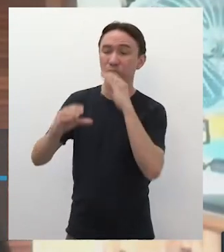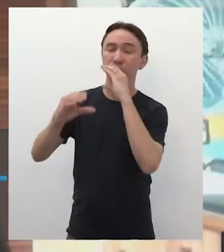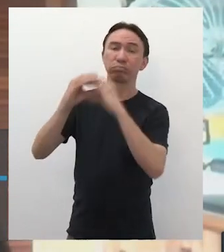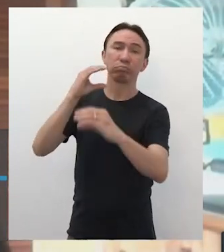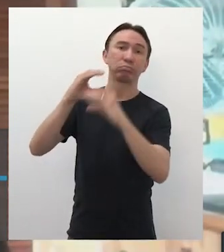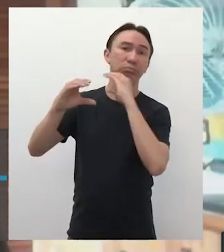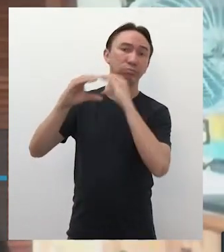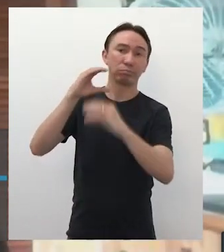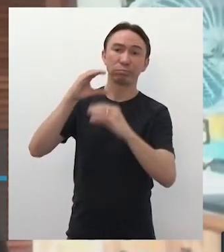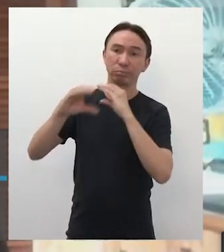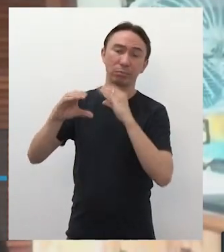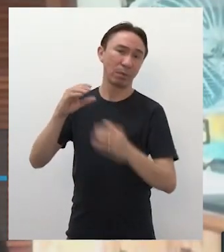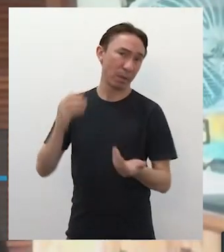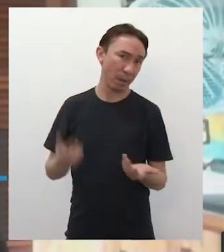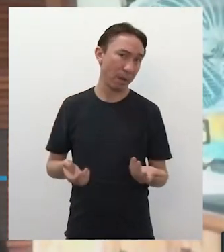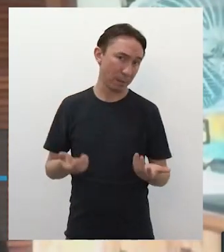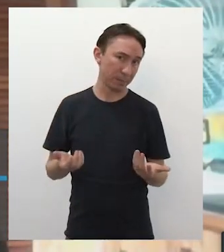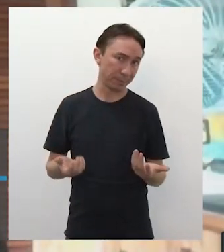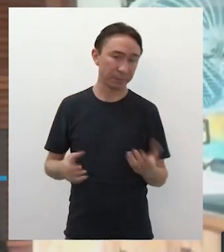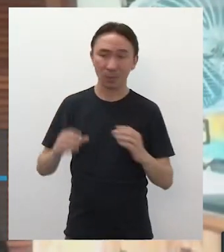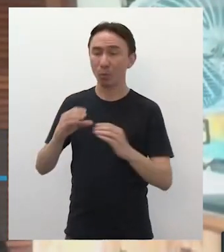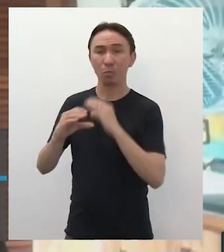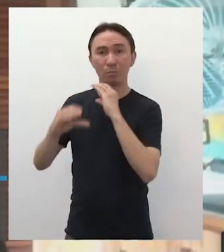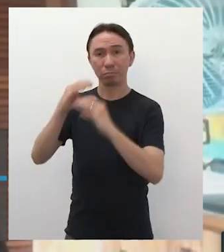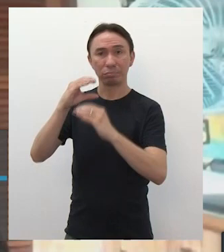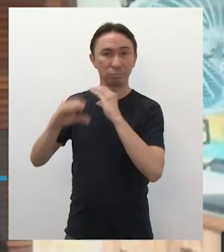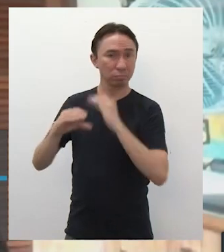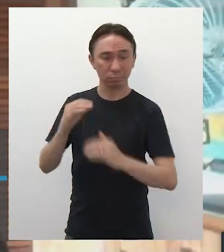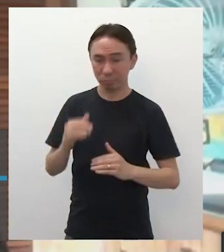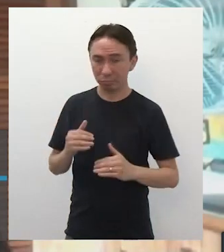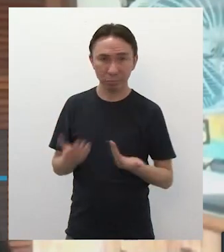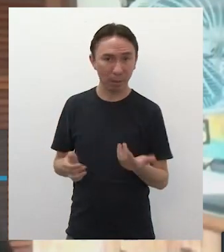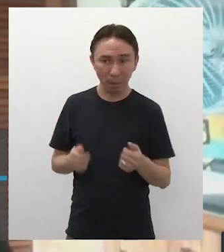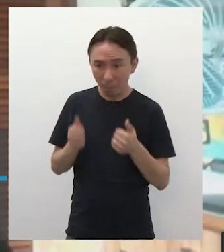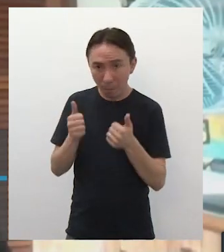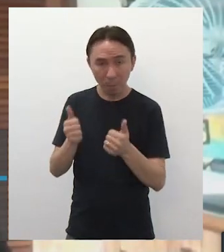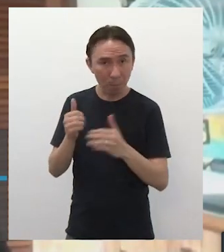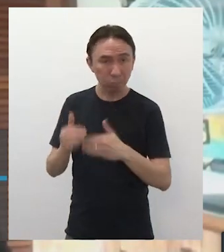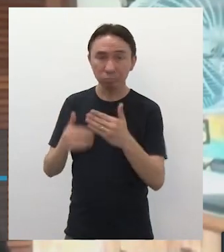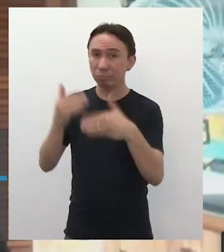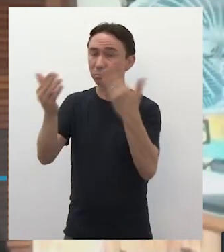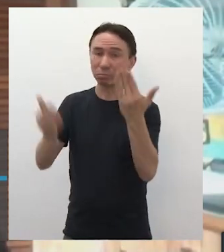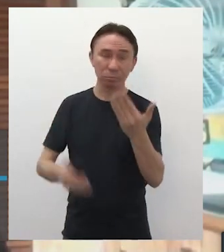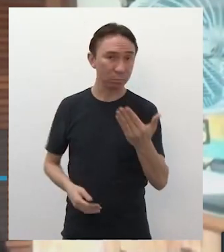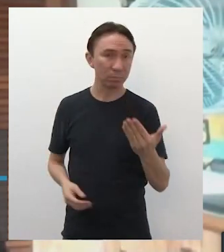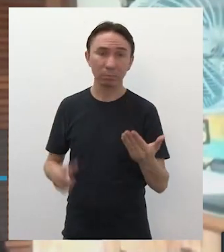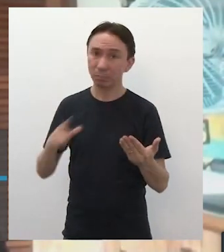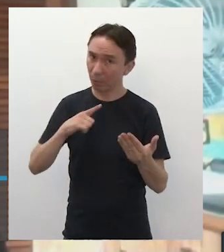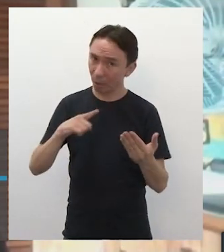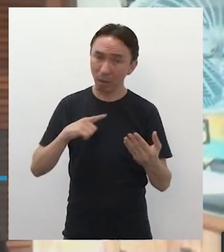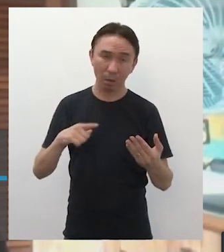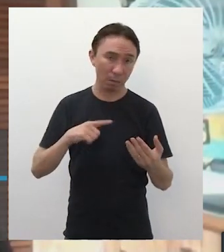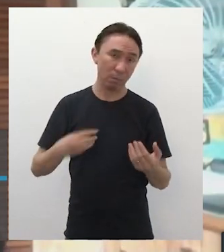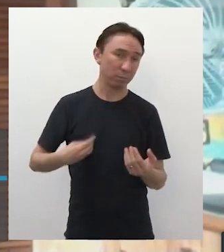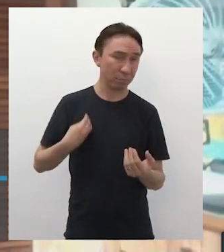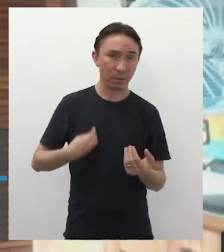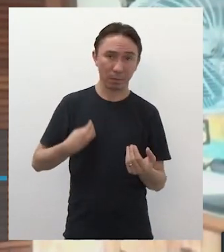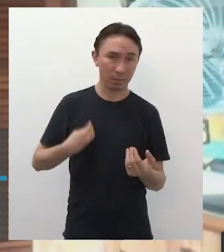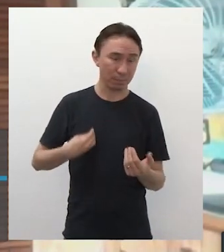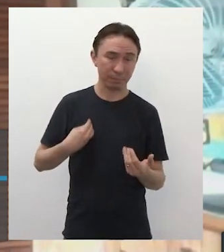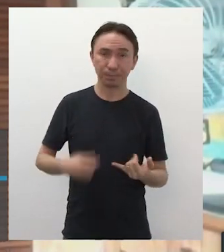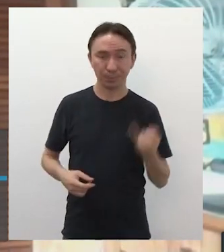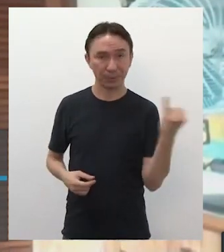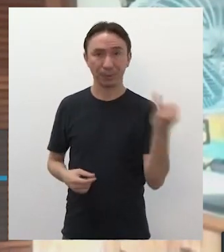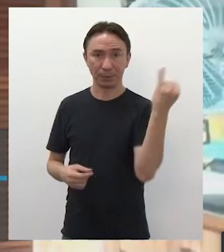Né? E aí a comunicação construtiva ela vai estar presente. Tá? o que é muito interessante da gente atrelar é que